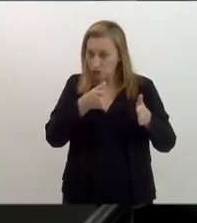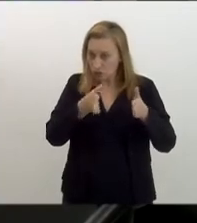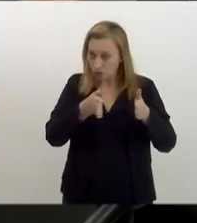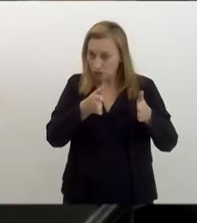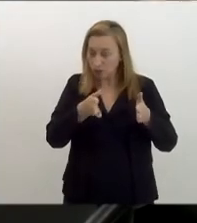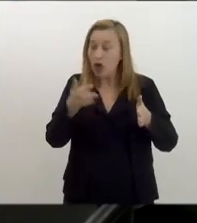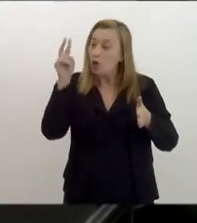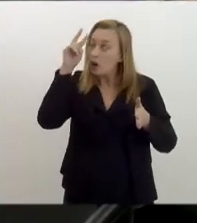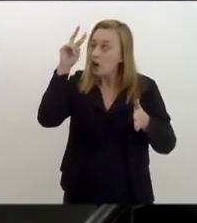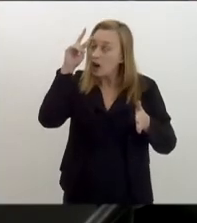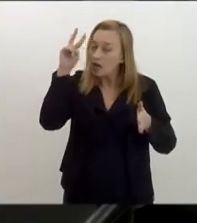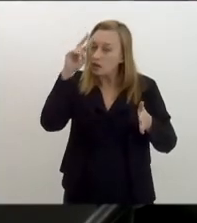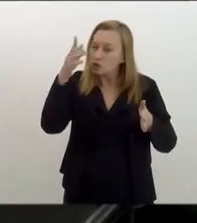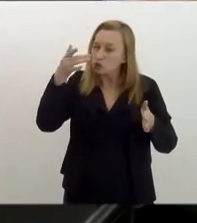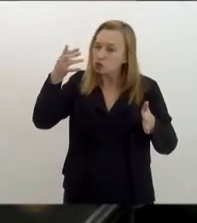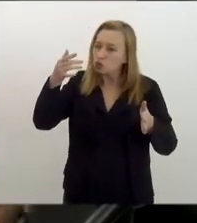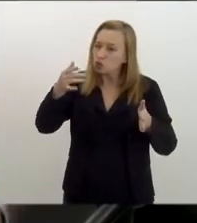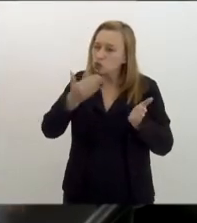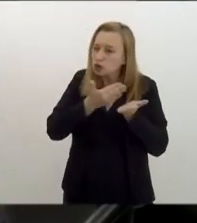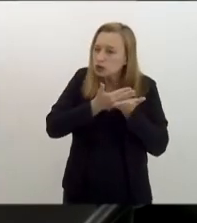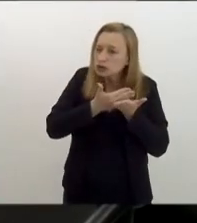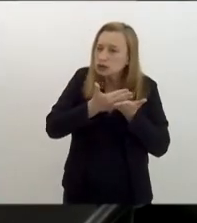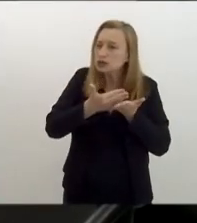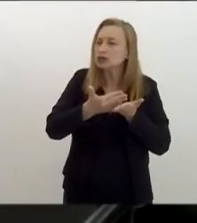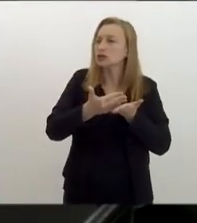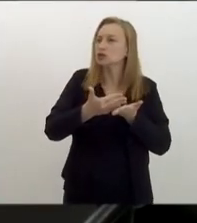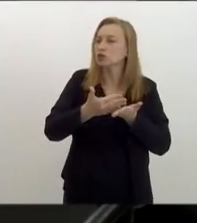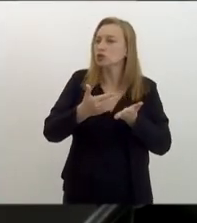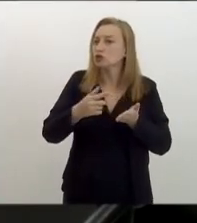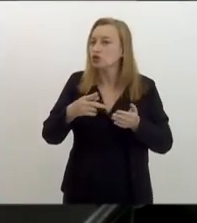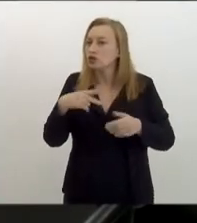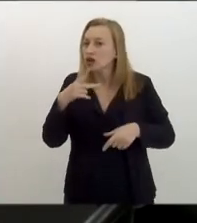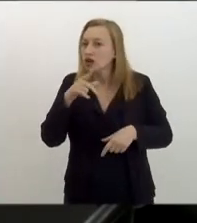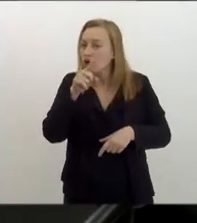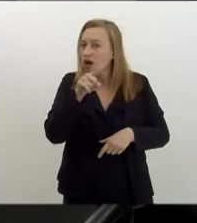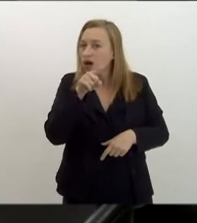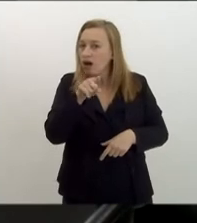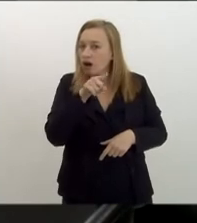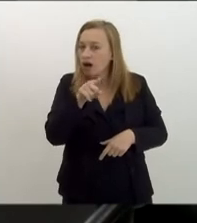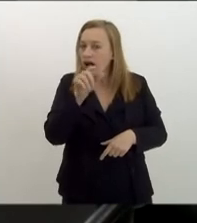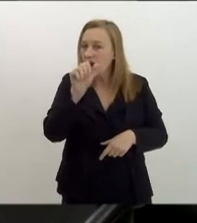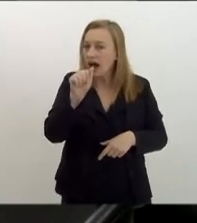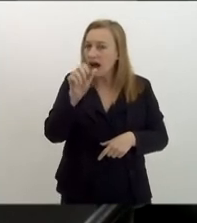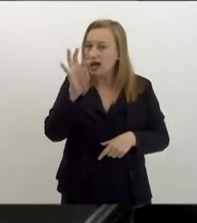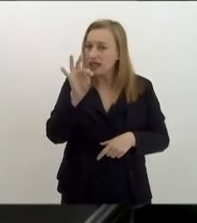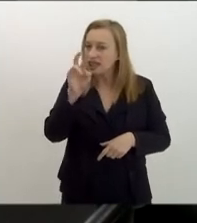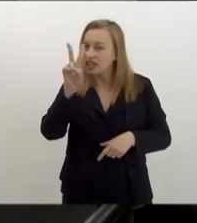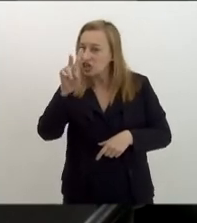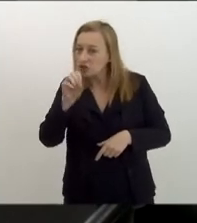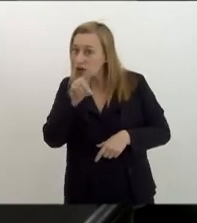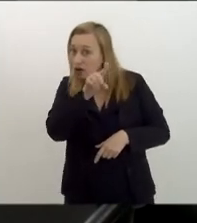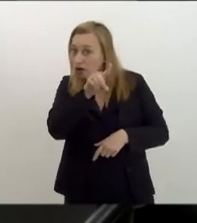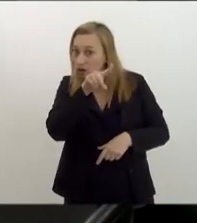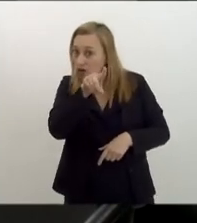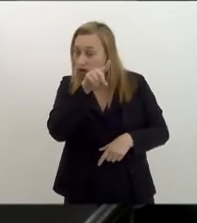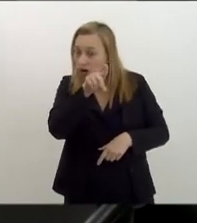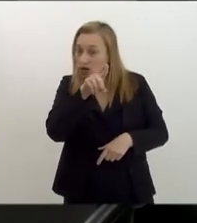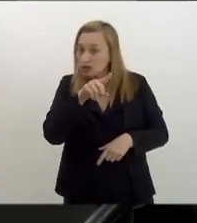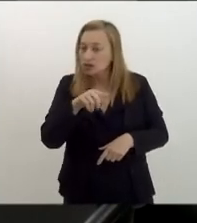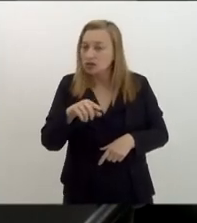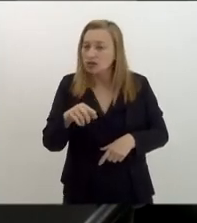aí eu lembro lá no início no início quando eu coloquei lá no ativo ali ó que é